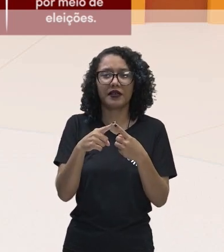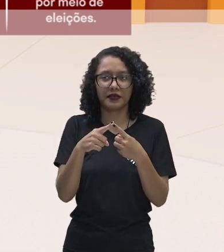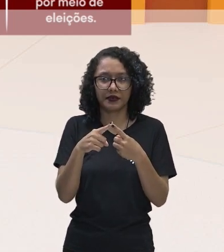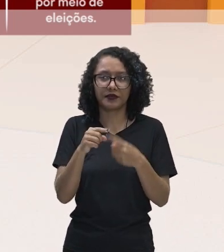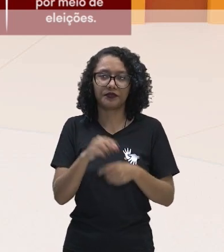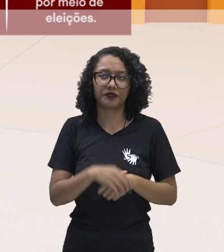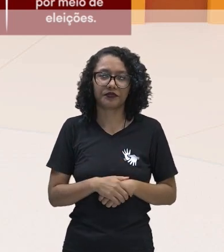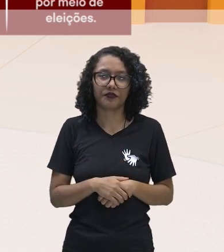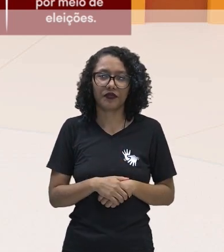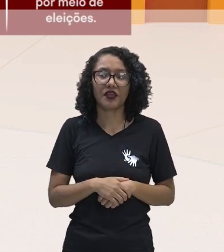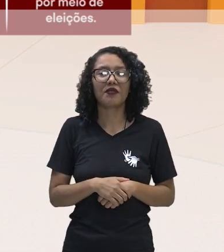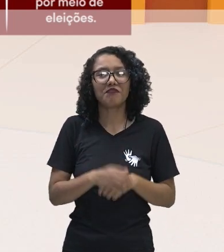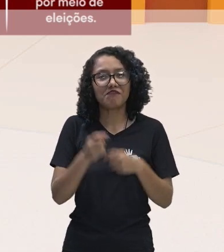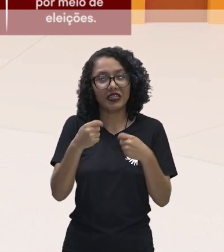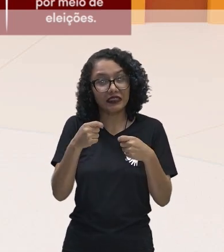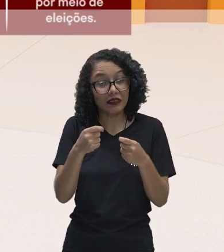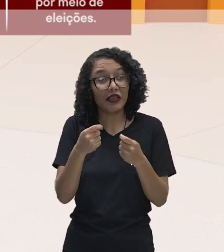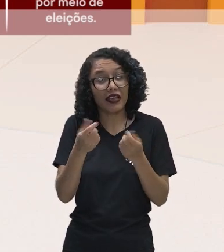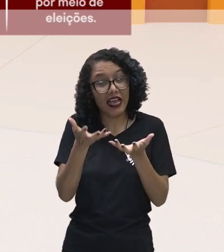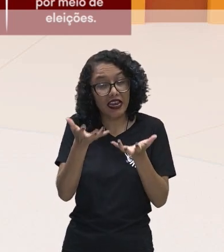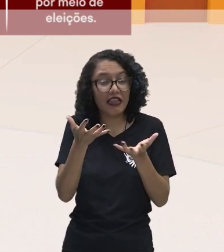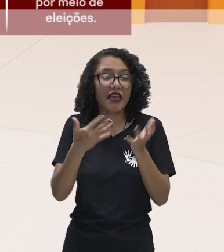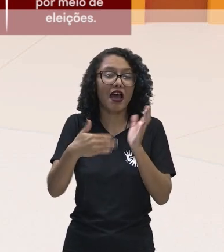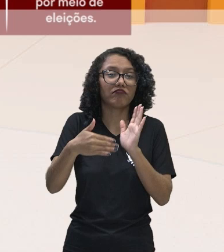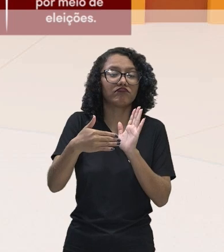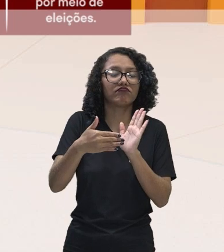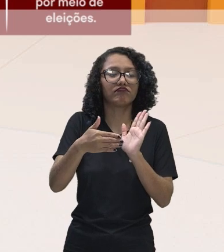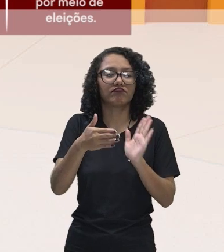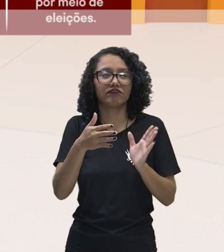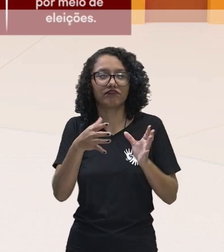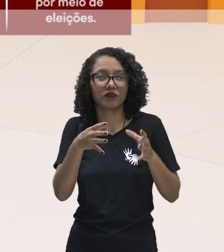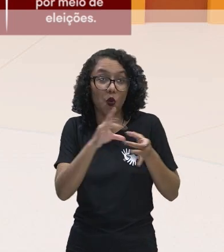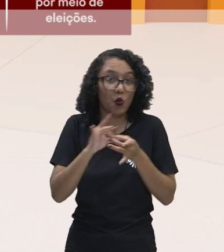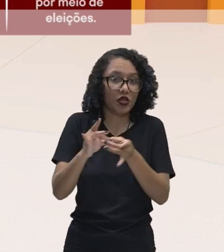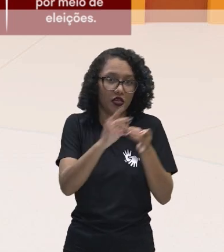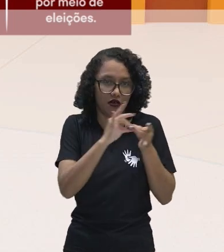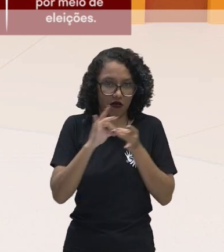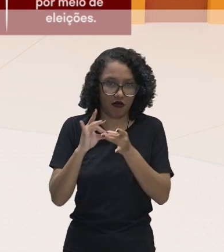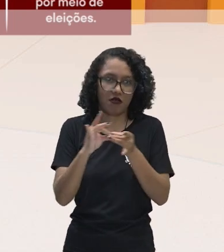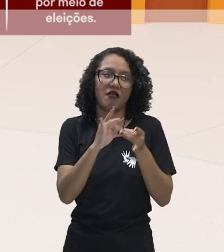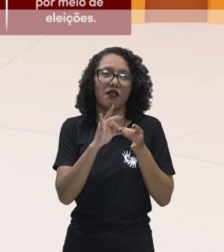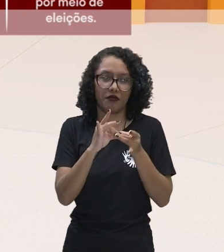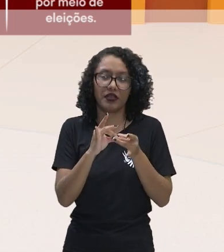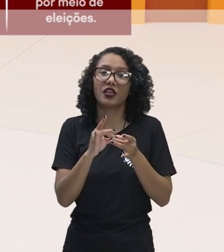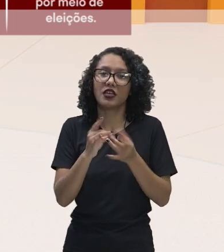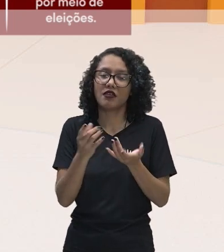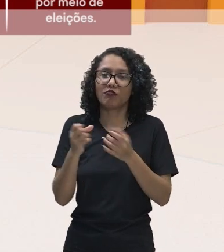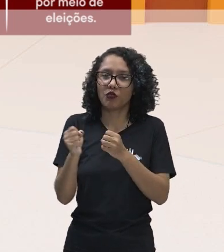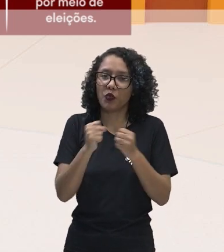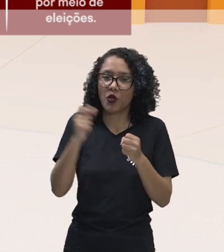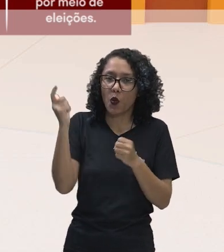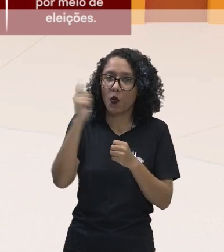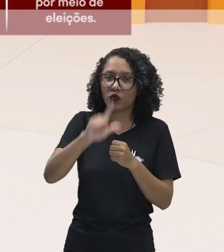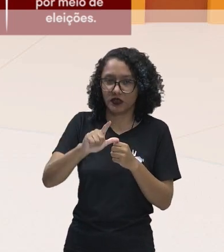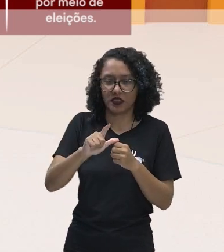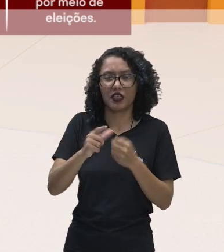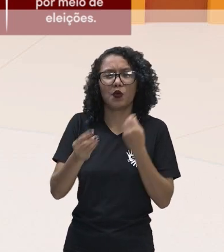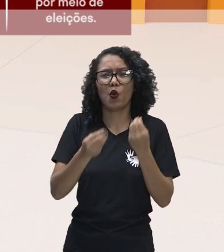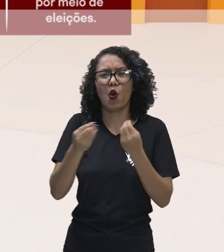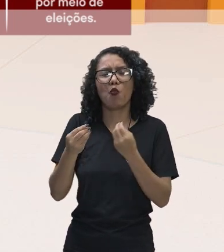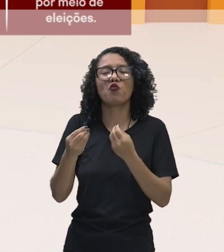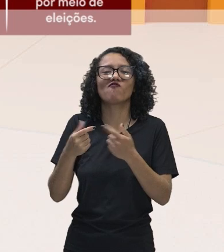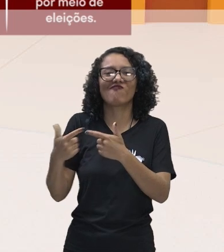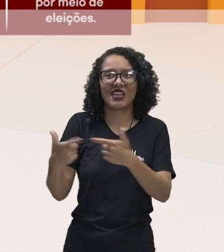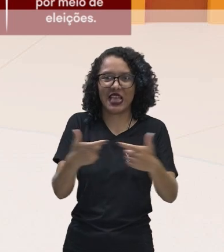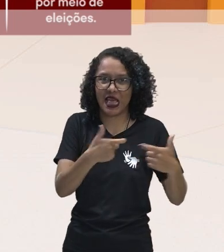se pretendia, e a partir dessa união tomar o poder através da revolução, de uma luta armada. Enquanto